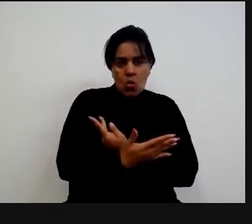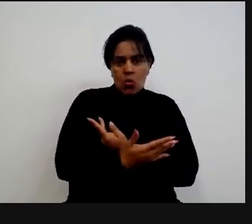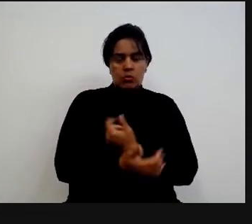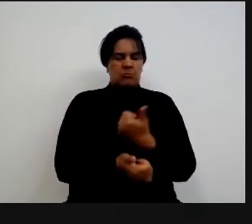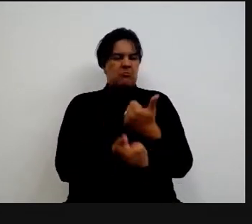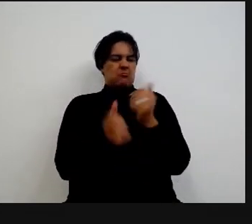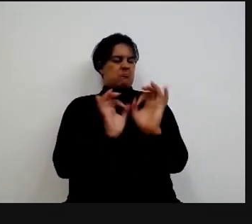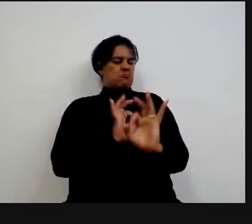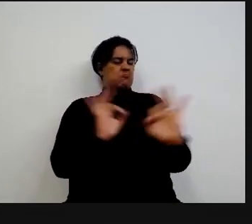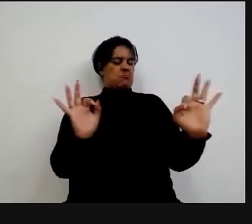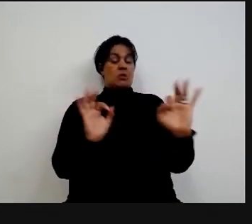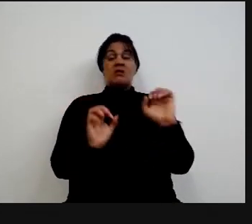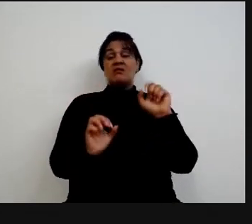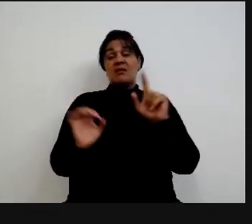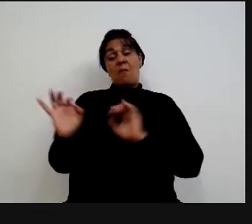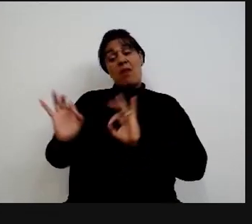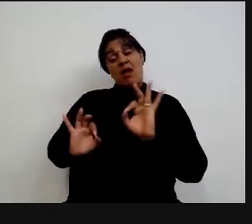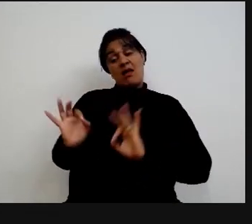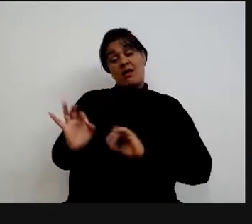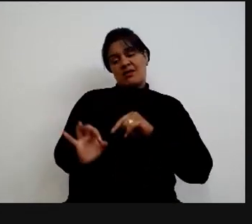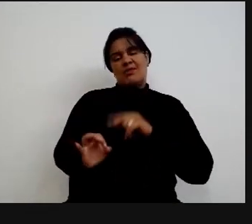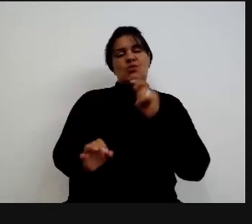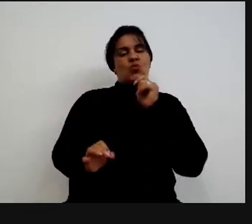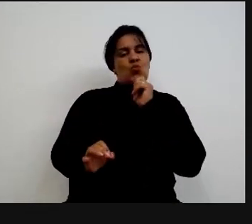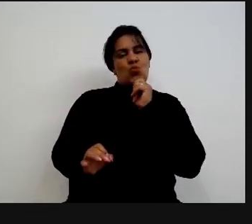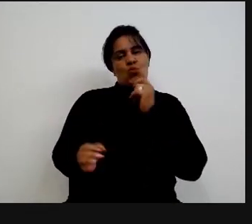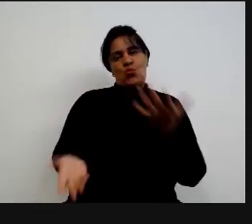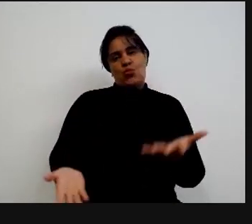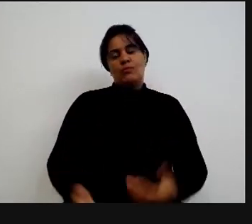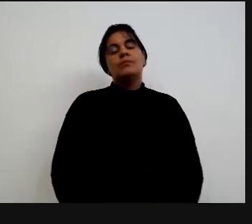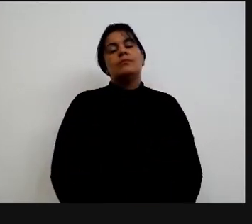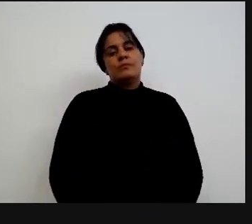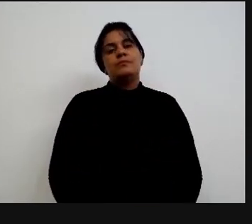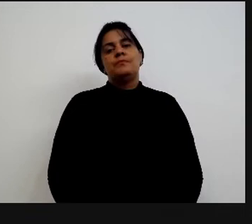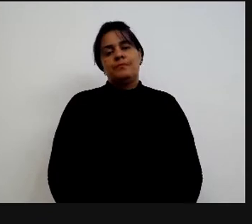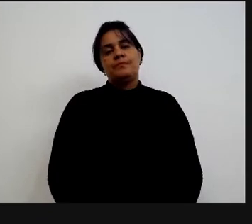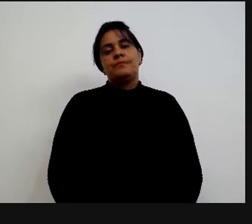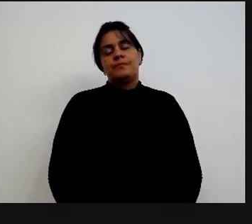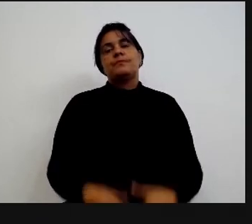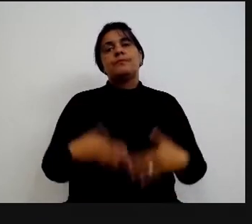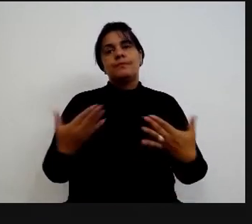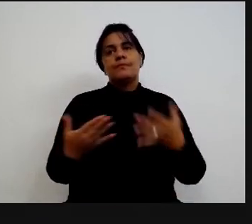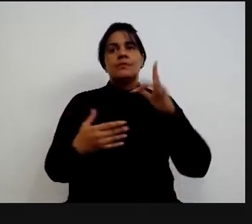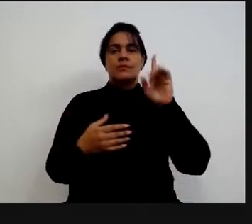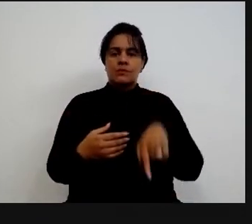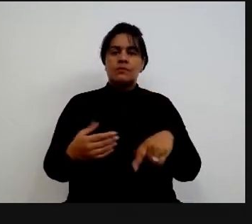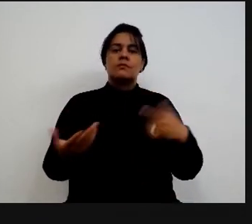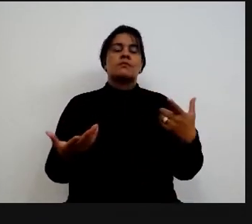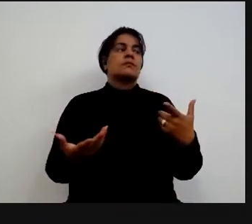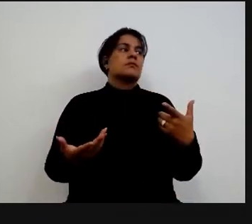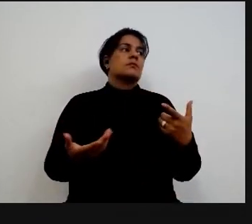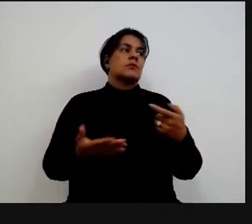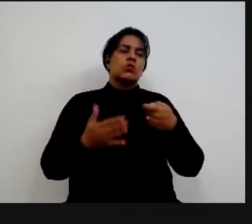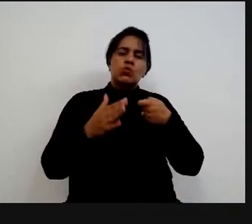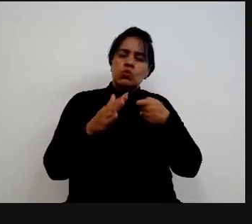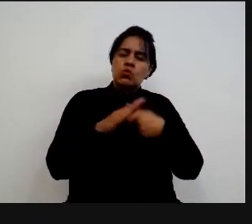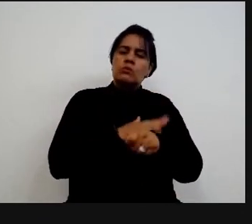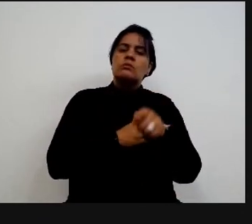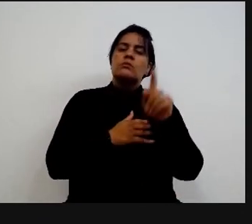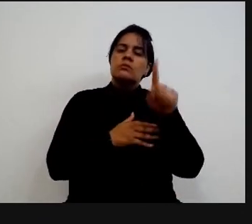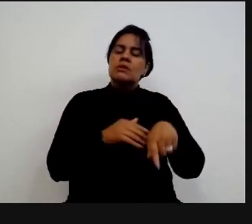se o planejamento foi pouco pensado. Né? Então, é um investimento muito grande aqui,